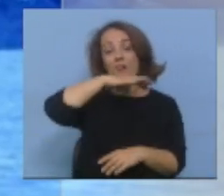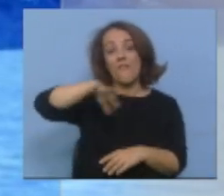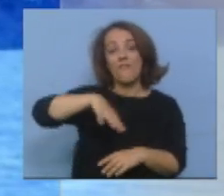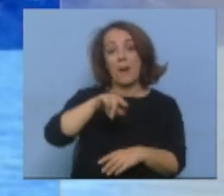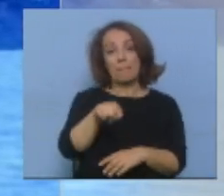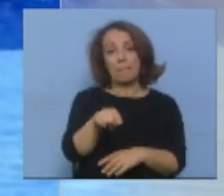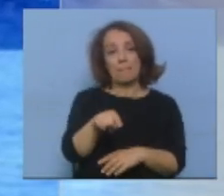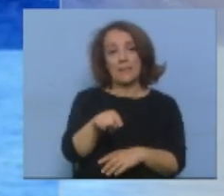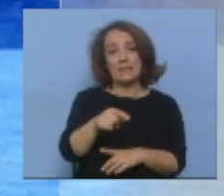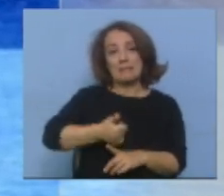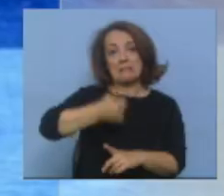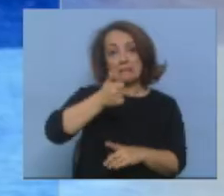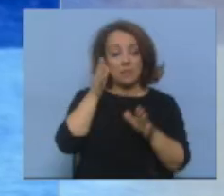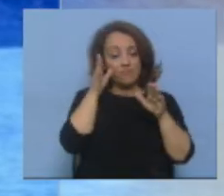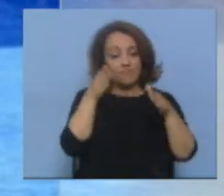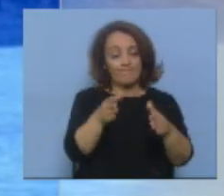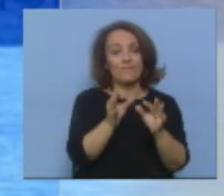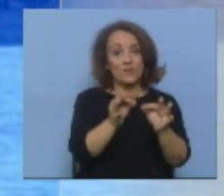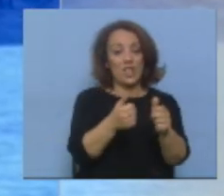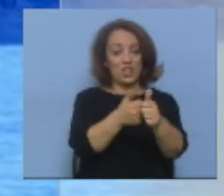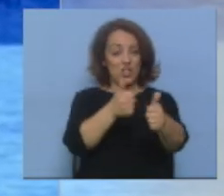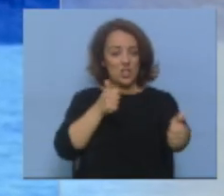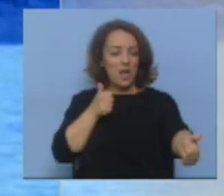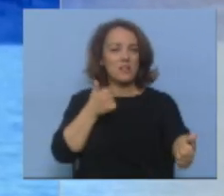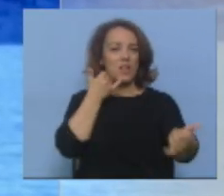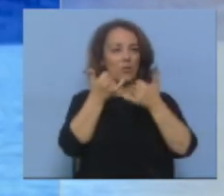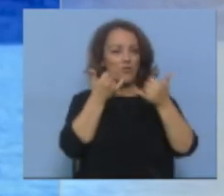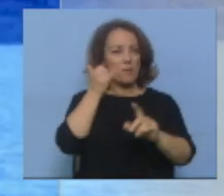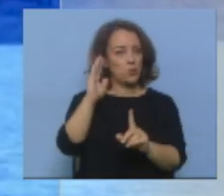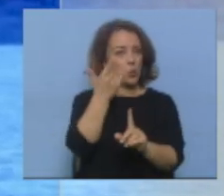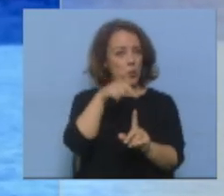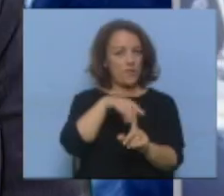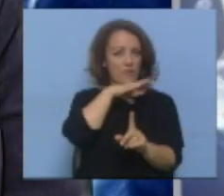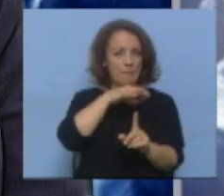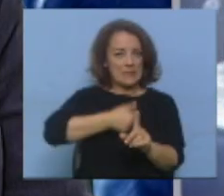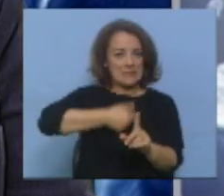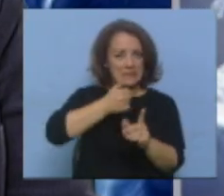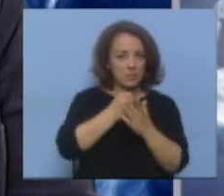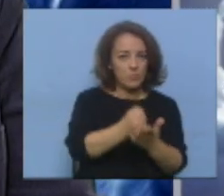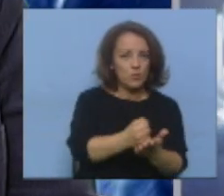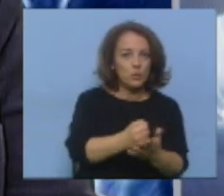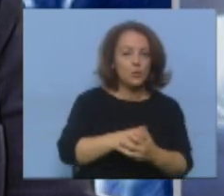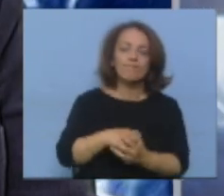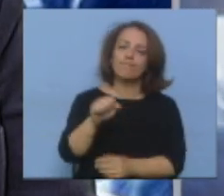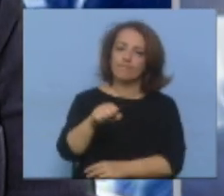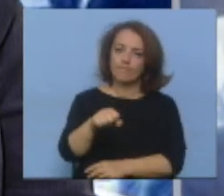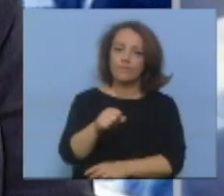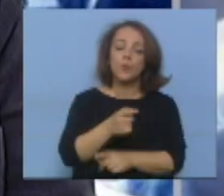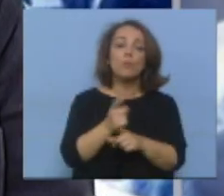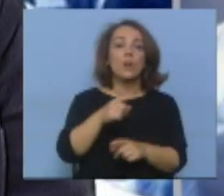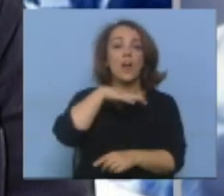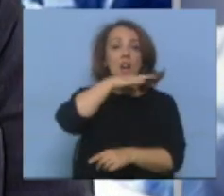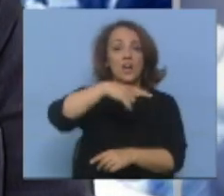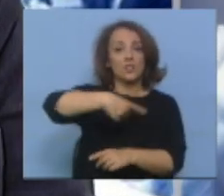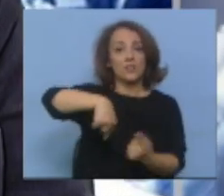célula que interessa dar mais atenção, mesmo à distância, mesmo com o telefonema? É. Porquê? Porque as nossas famílias